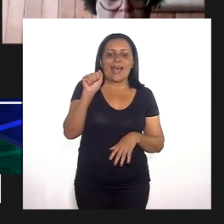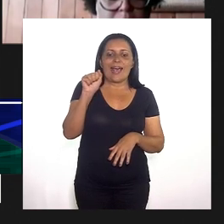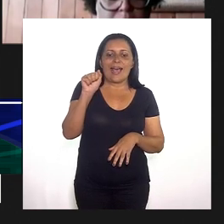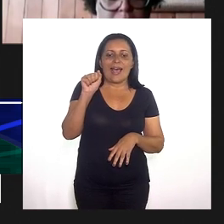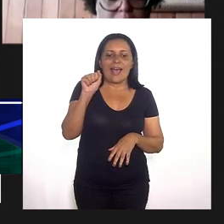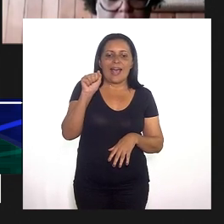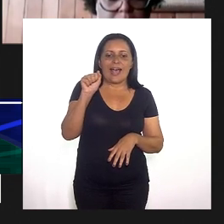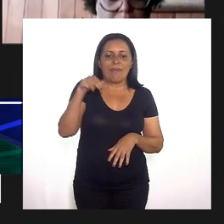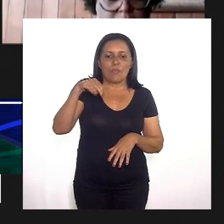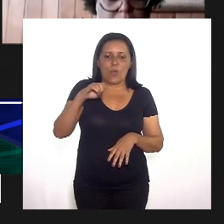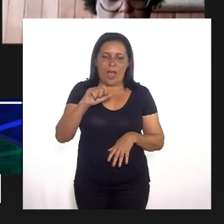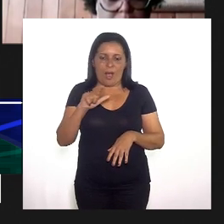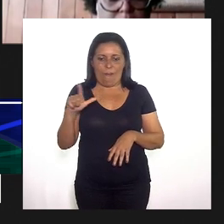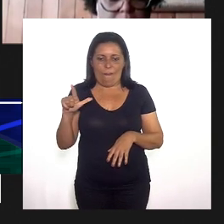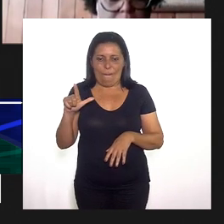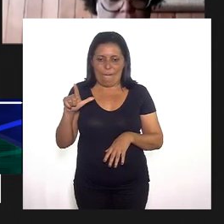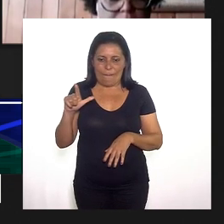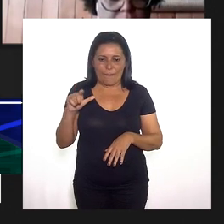Ok.